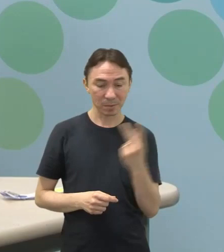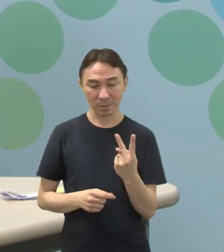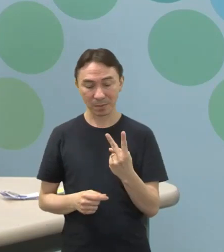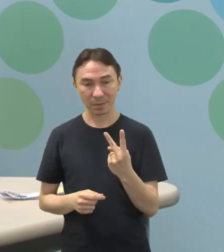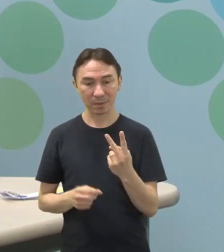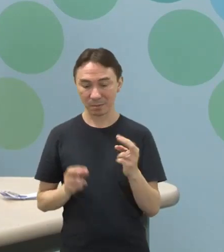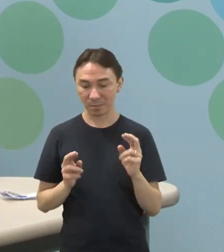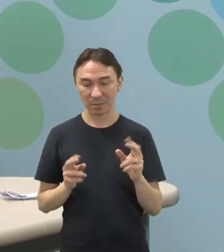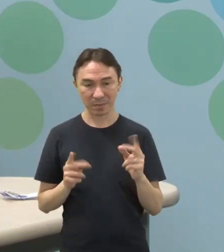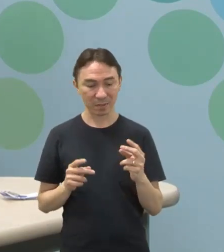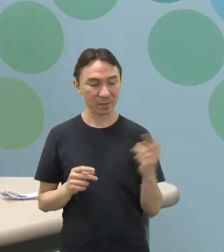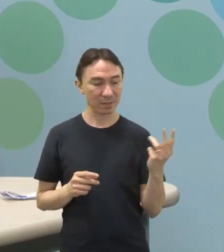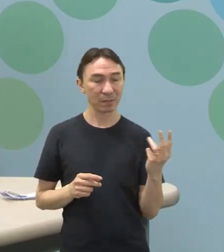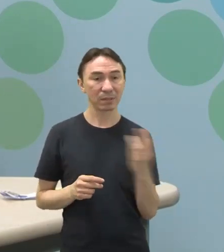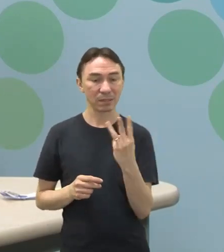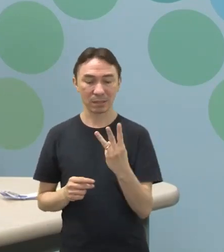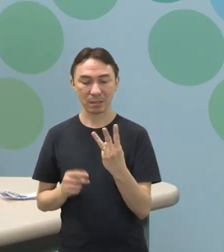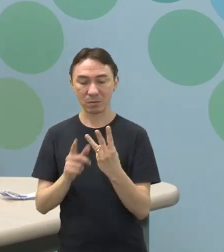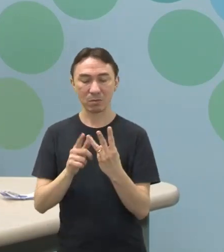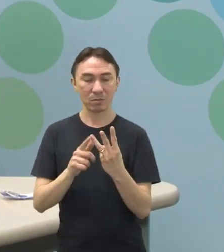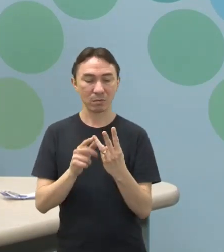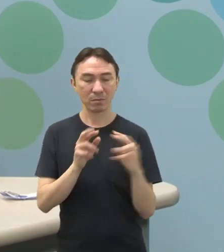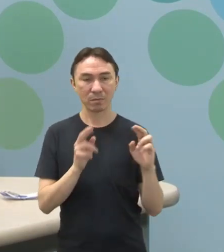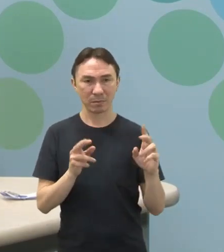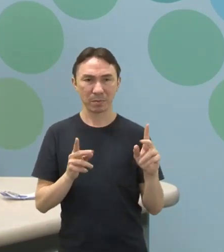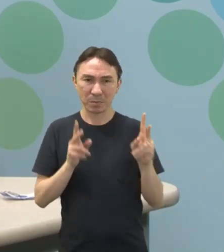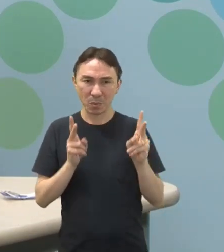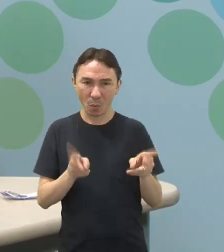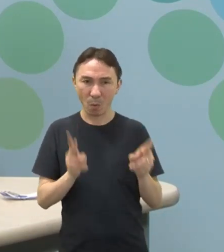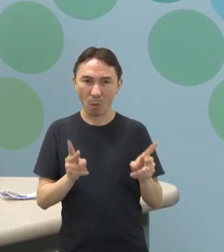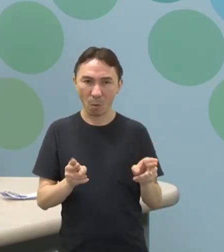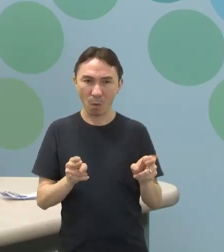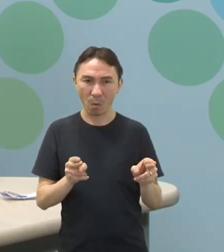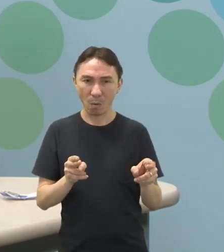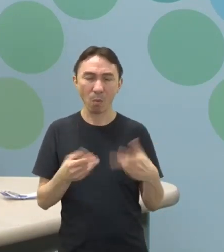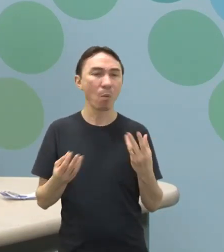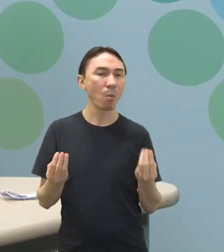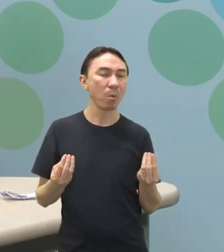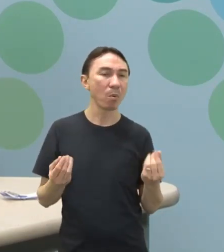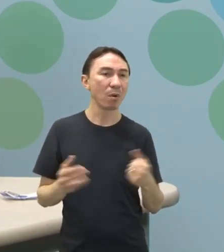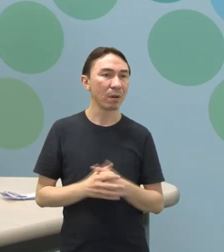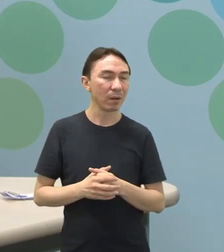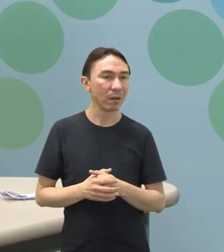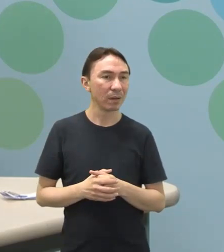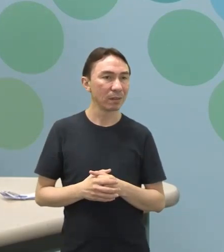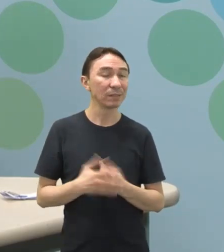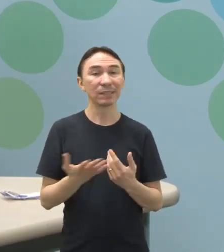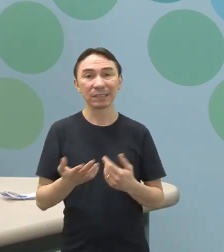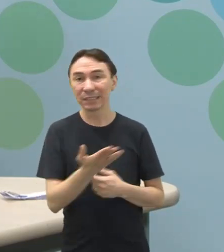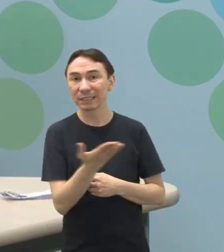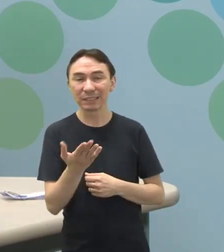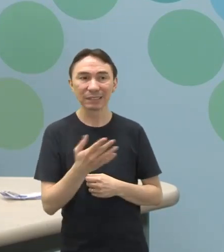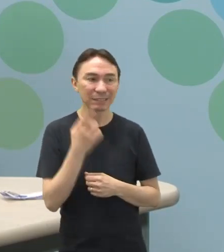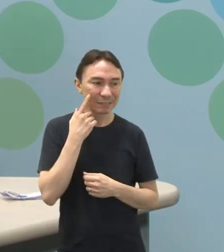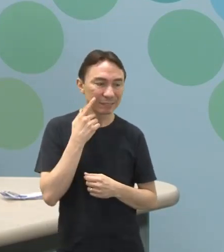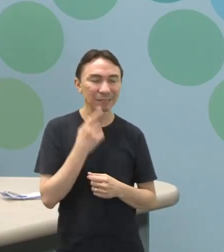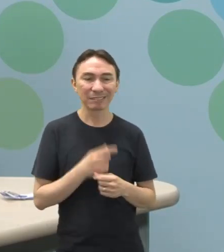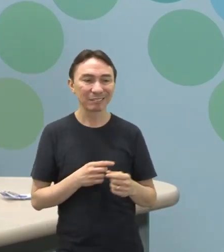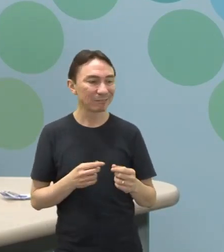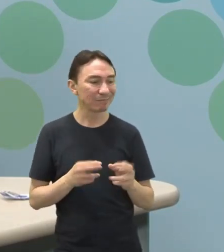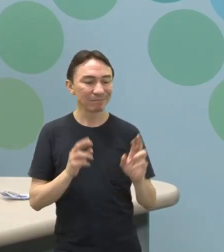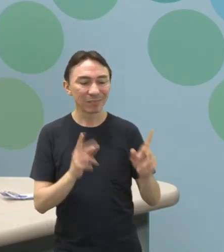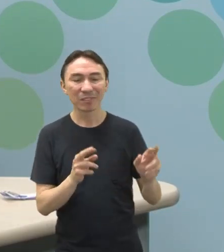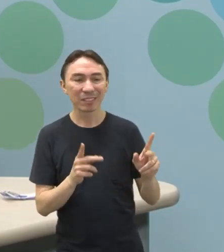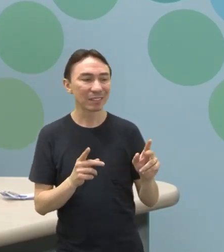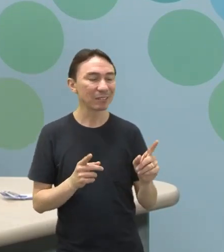o segundo e o terceiro número não é um outro questionamento que pode ser feito né como vocês fizeram para descobrir essa diferença né quais